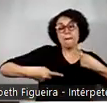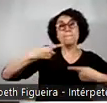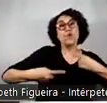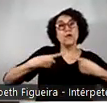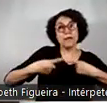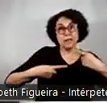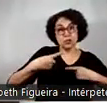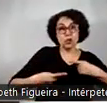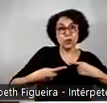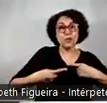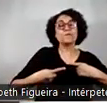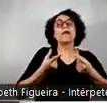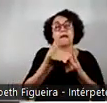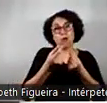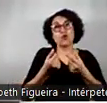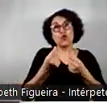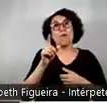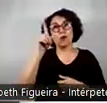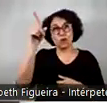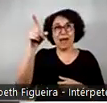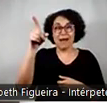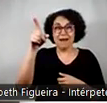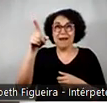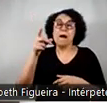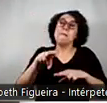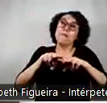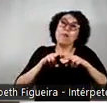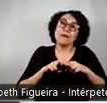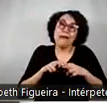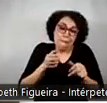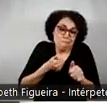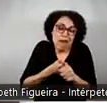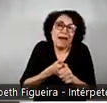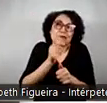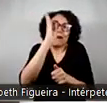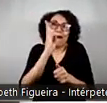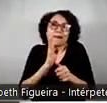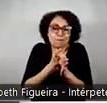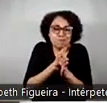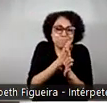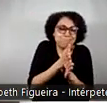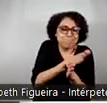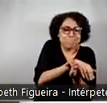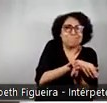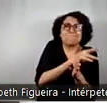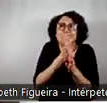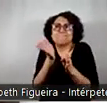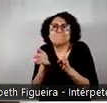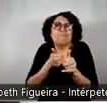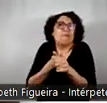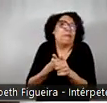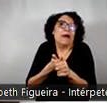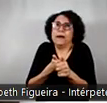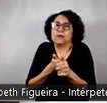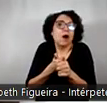uma proximidade, né, de uma fronteira terrestre, né, de um territorial, né, junto com a Venezuela, então essa